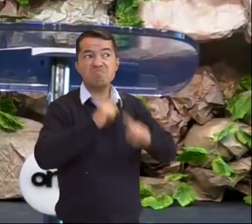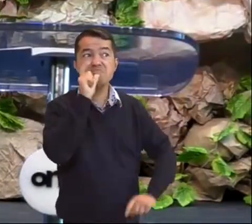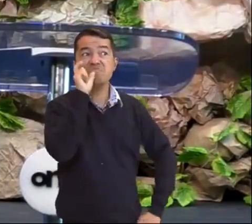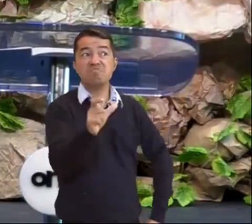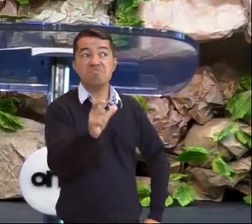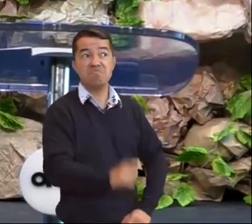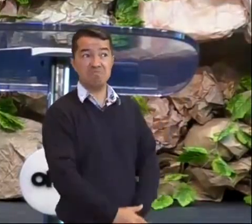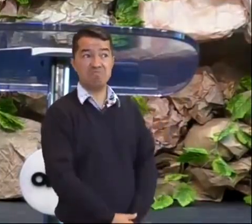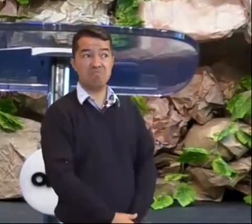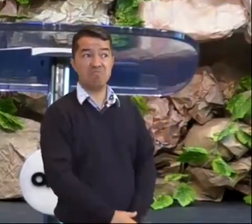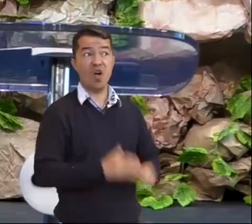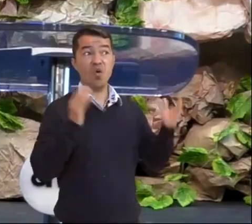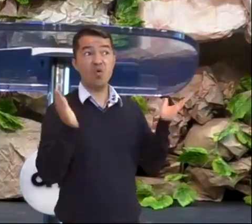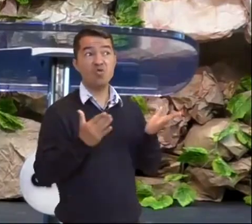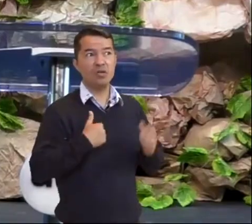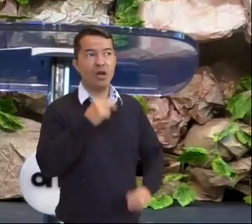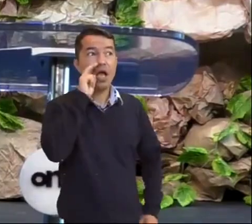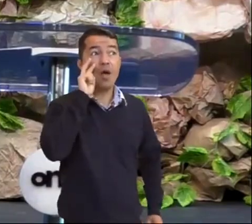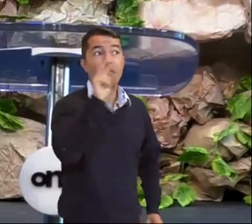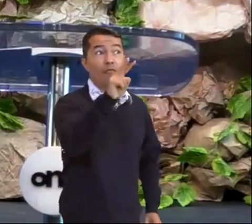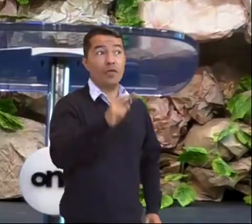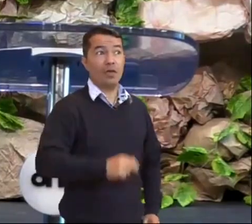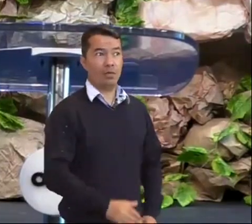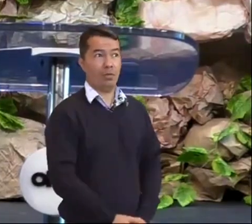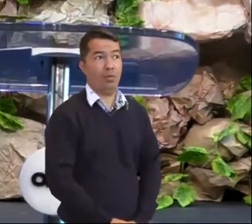jogo. Eu vi.